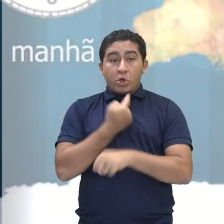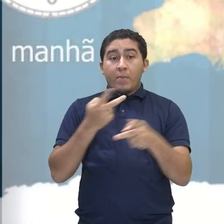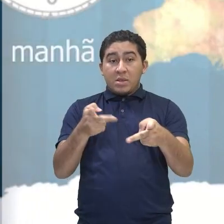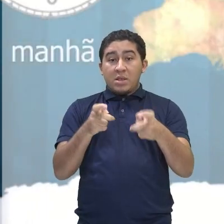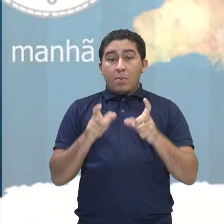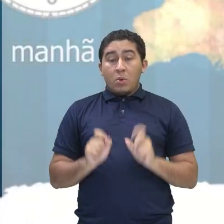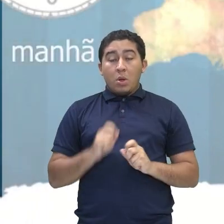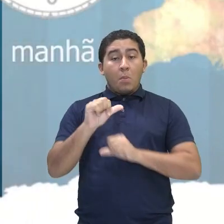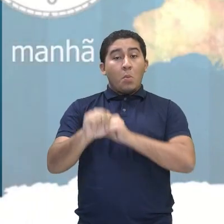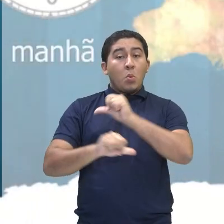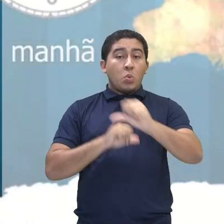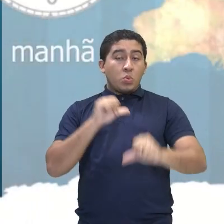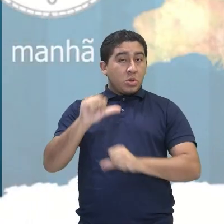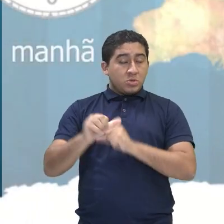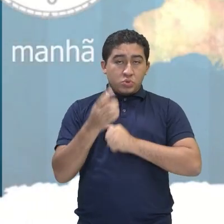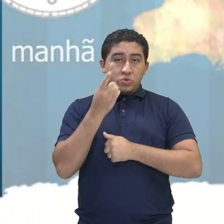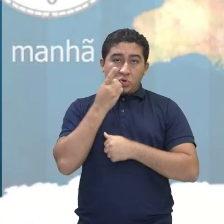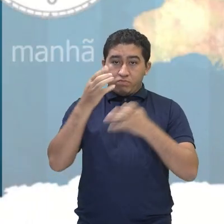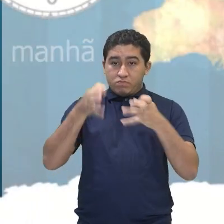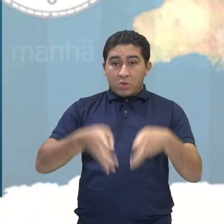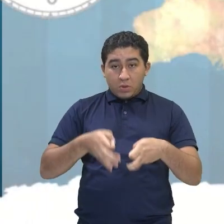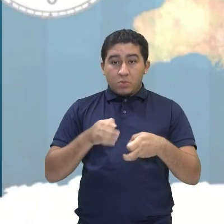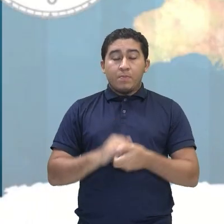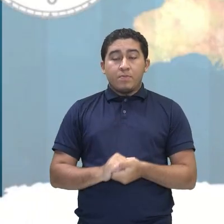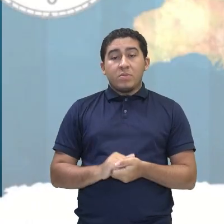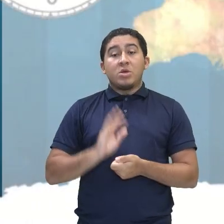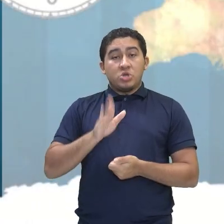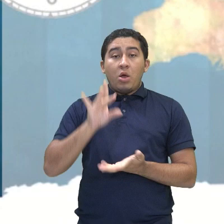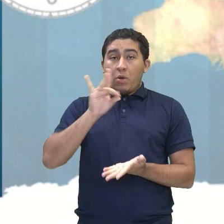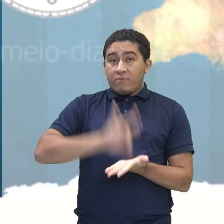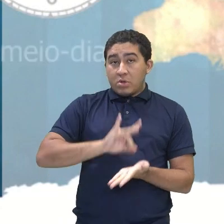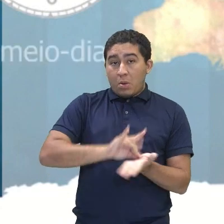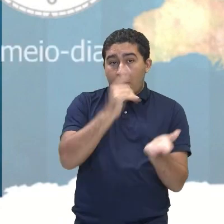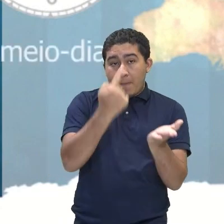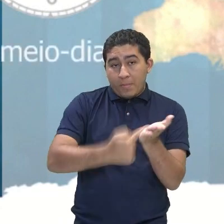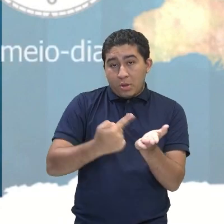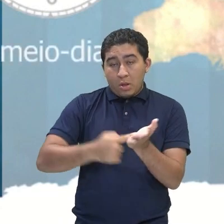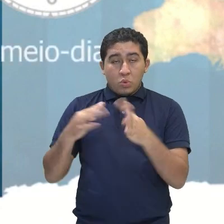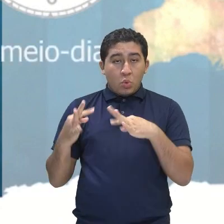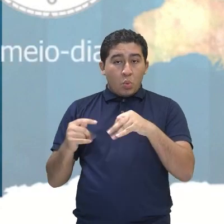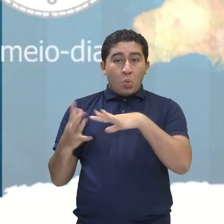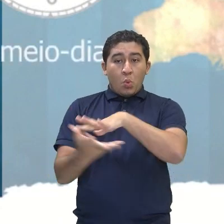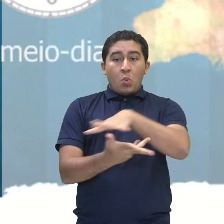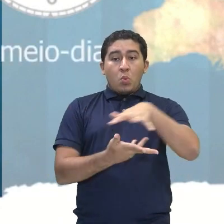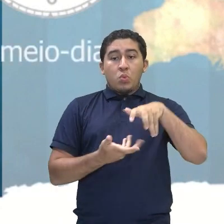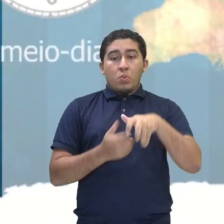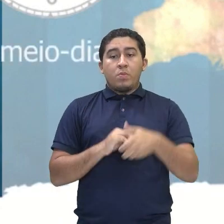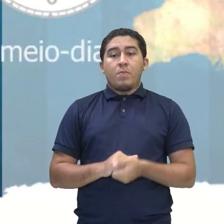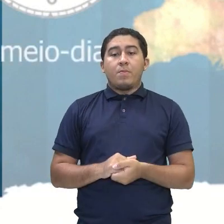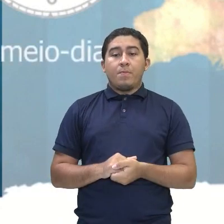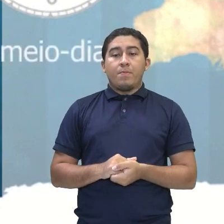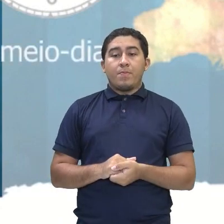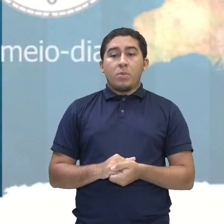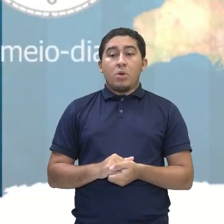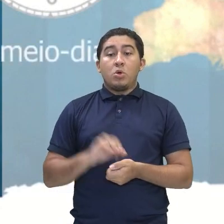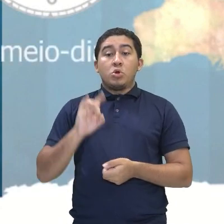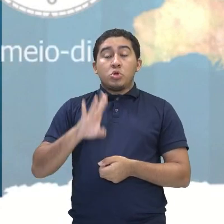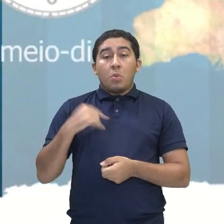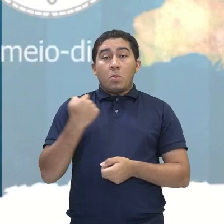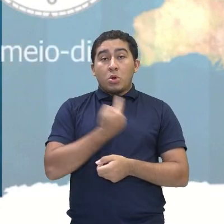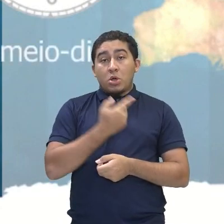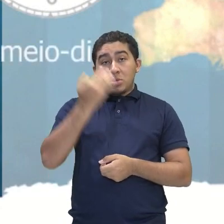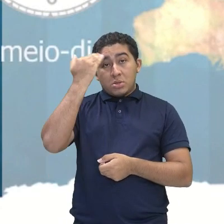a mudança do dia, tá bom? Que foi definido. Então, apenas para a gente entender um pouco